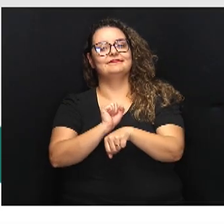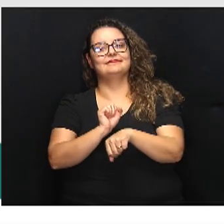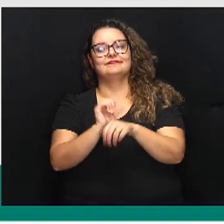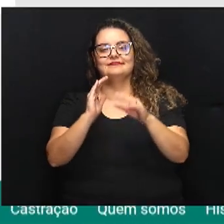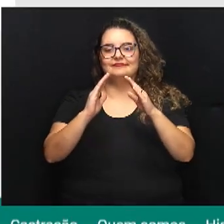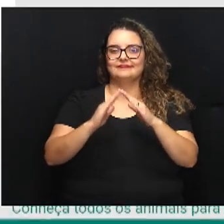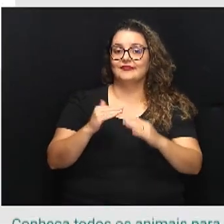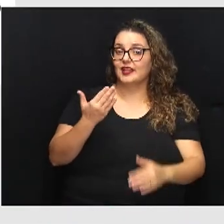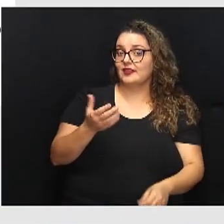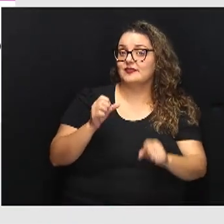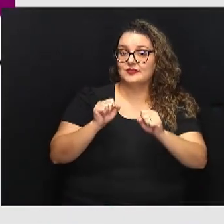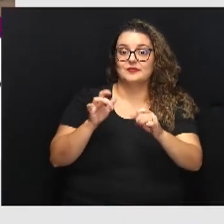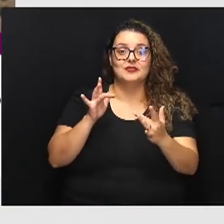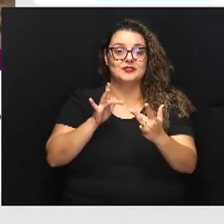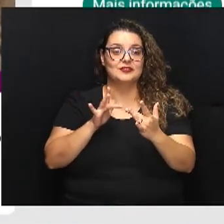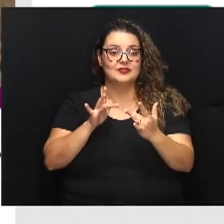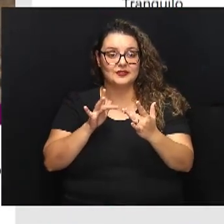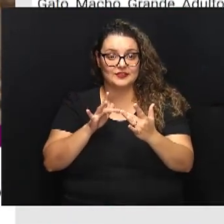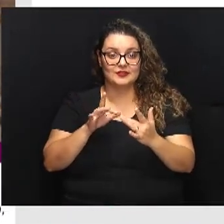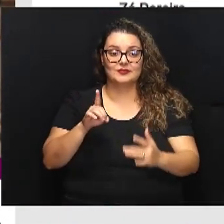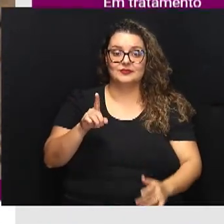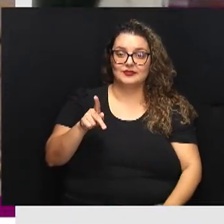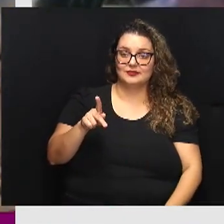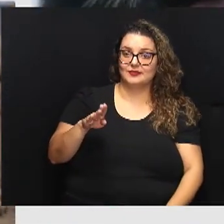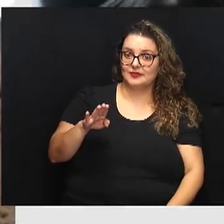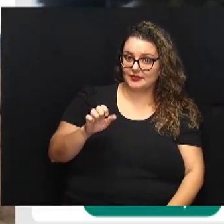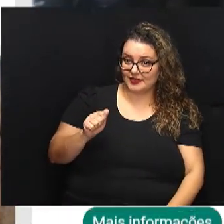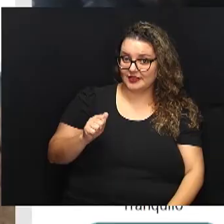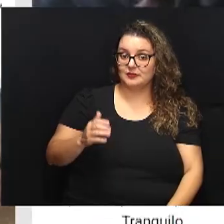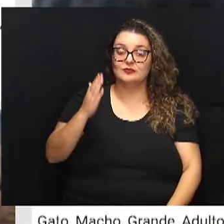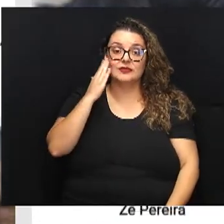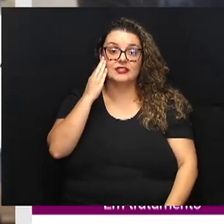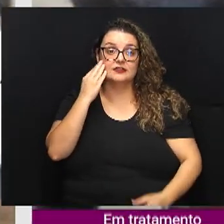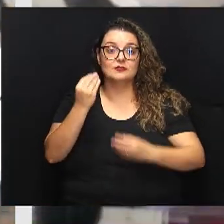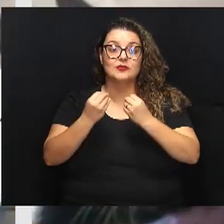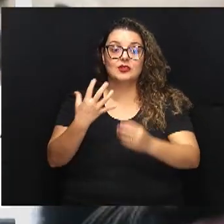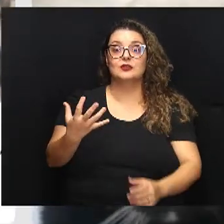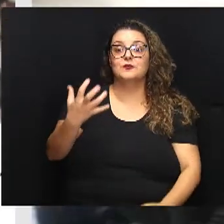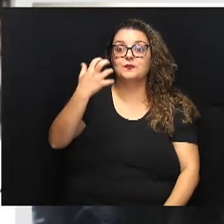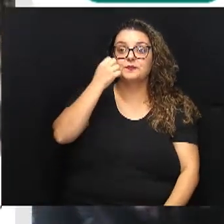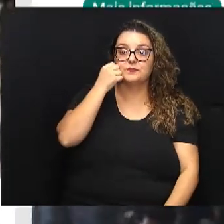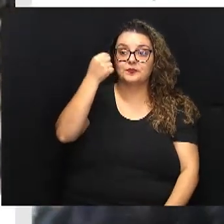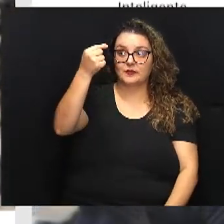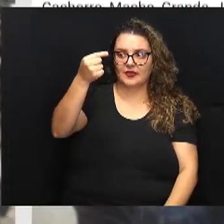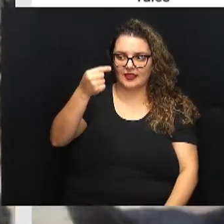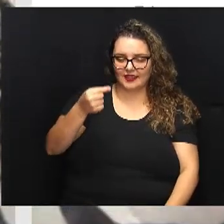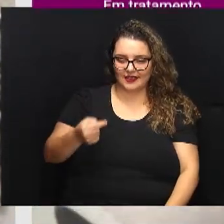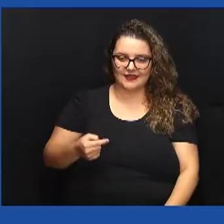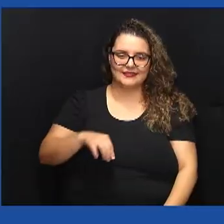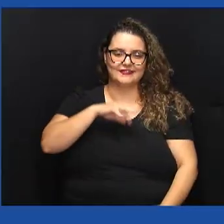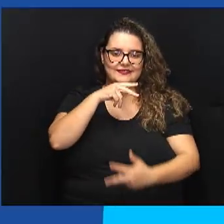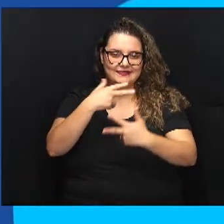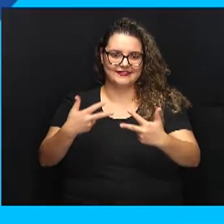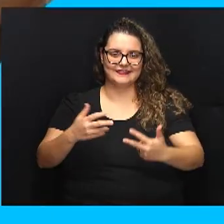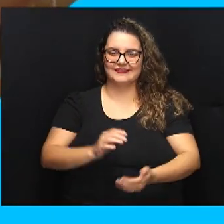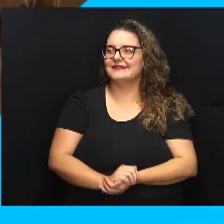e você pode entrar em contato com o DPBEA para saber como adotar cada um desses bichinhos.